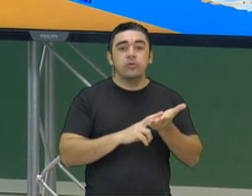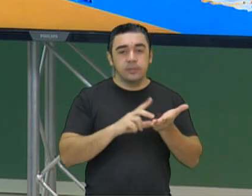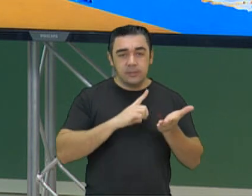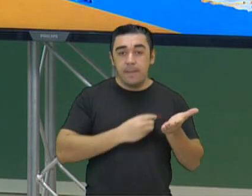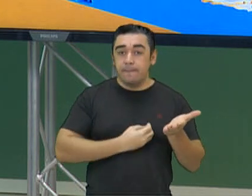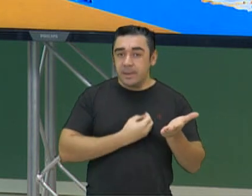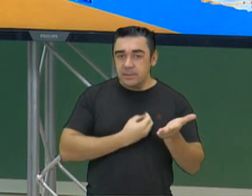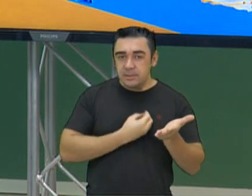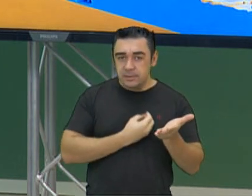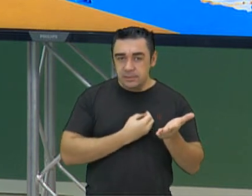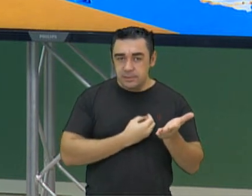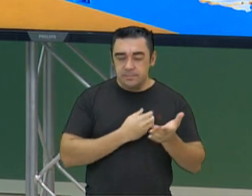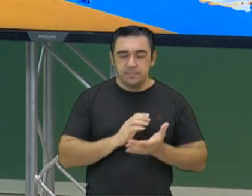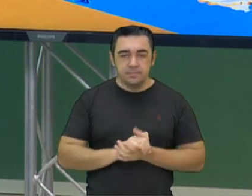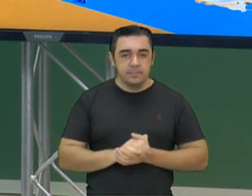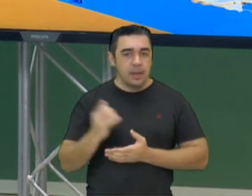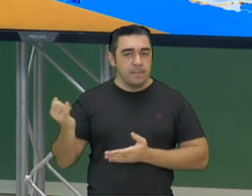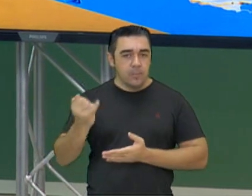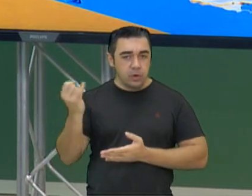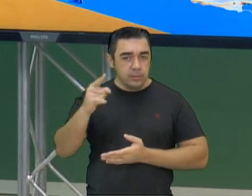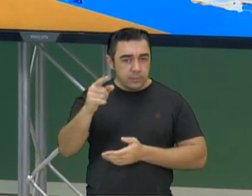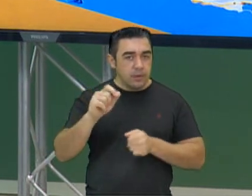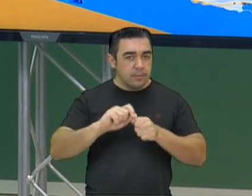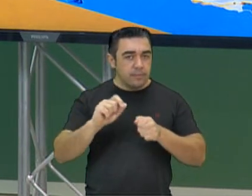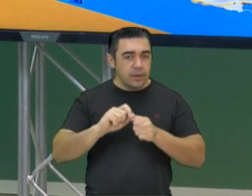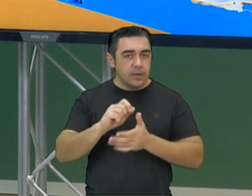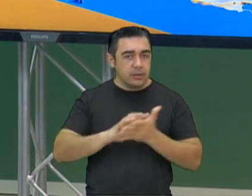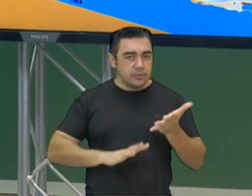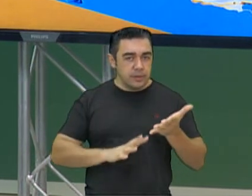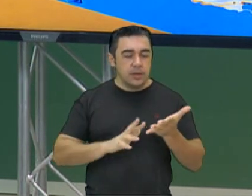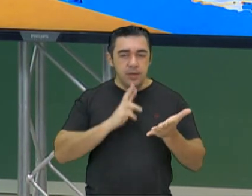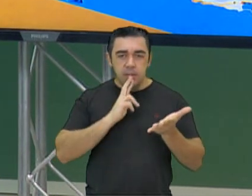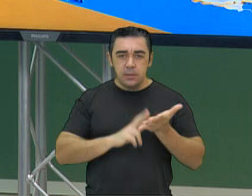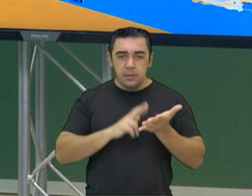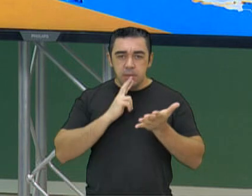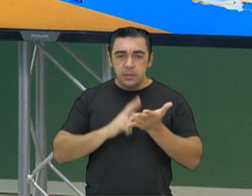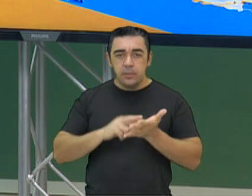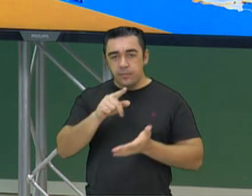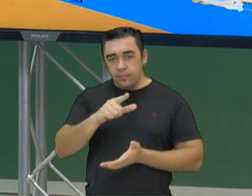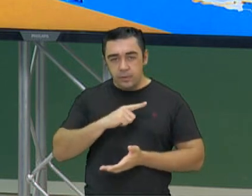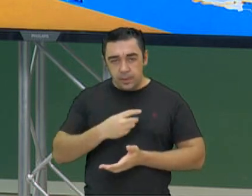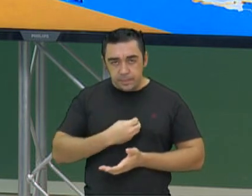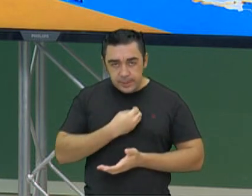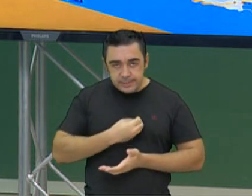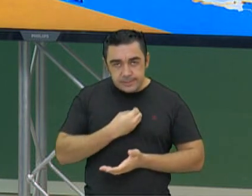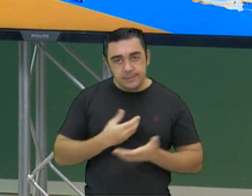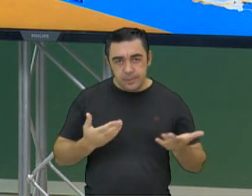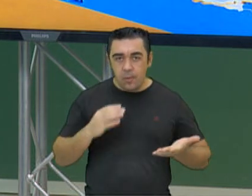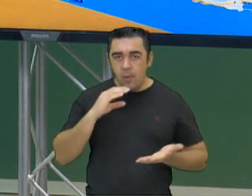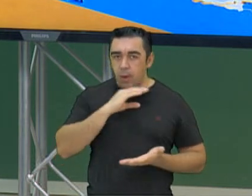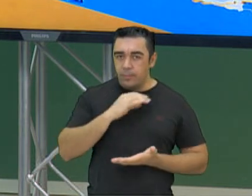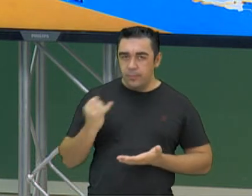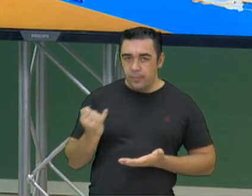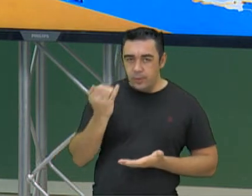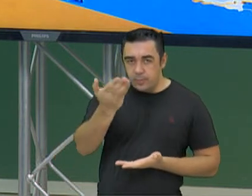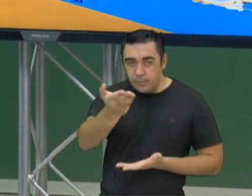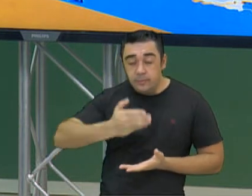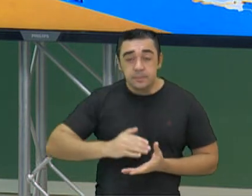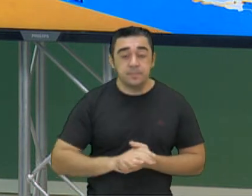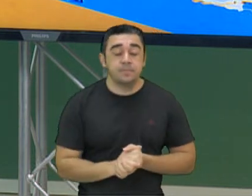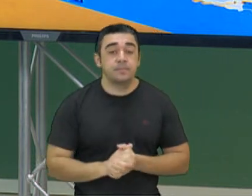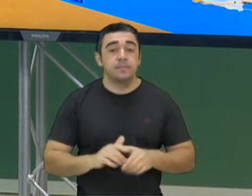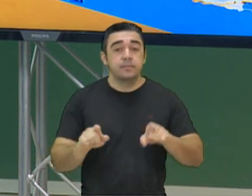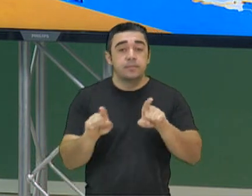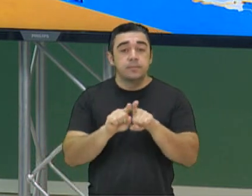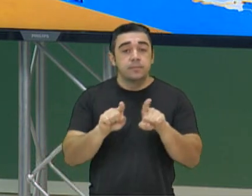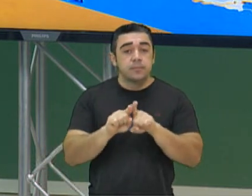certo? É muito importante que vocês façam essas atividades. Além de, né, vocês ganharem a presença, que é óbvio, né, importante para vocês, vocês também vão